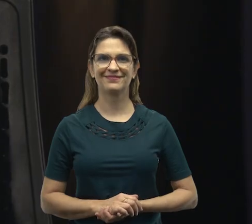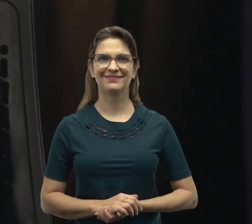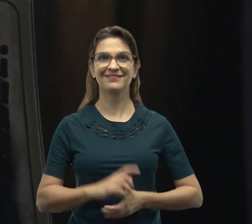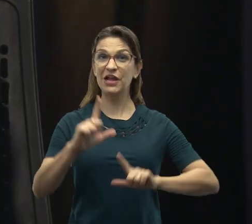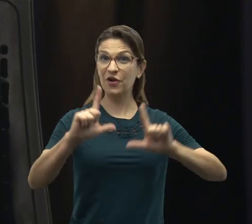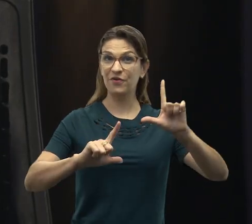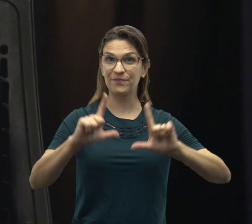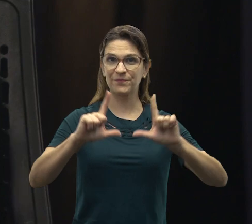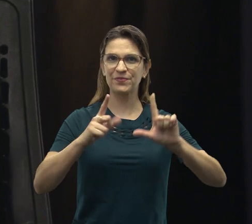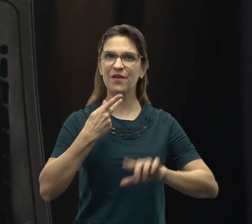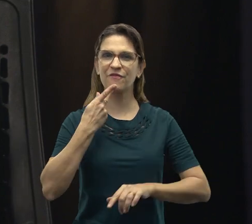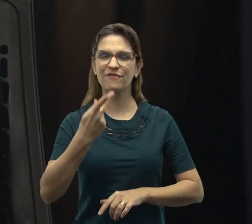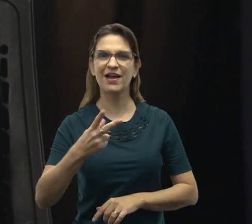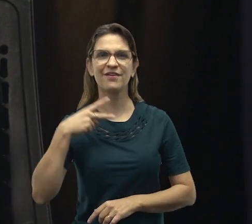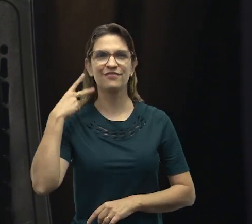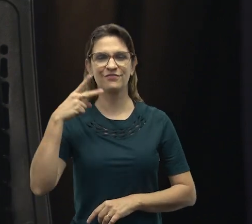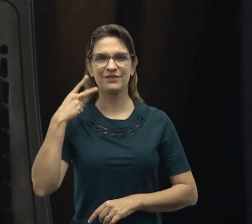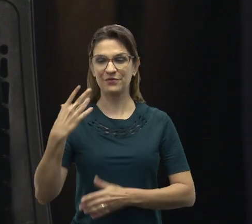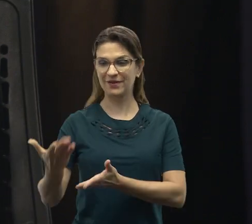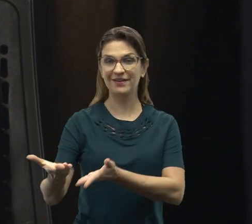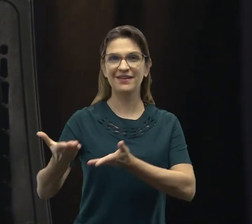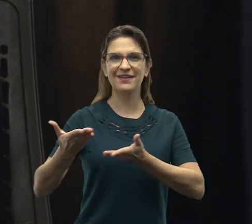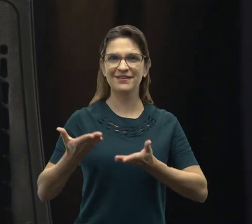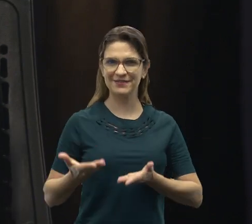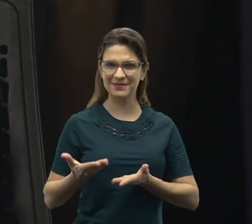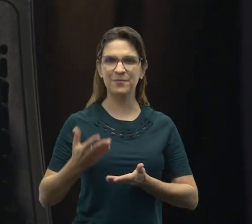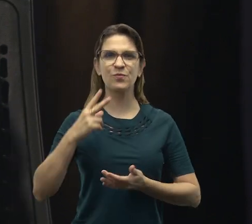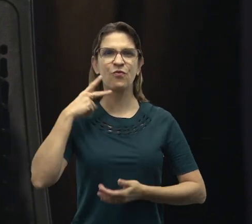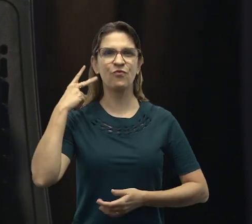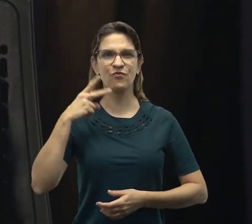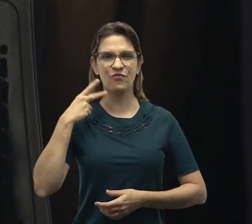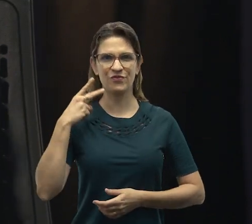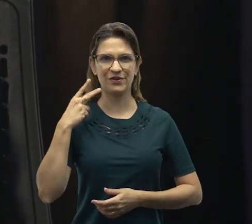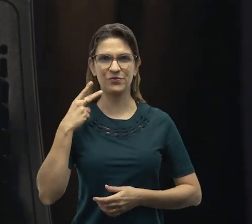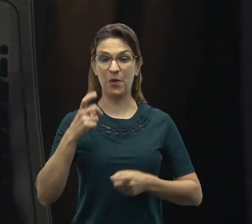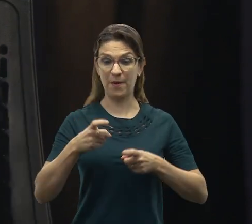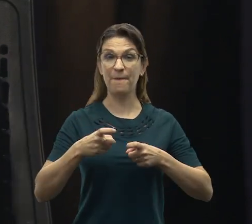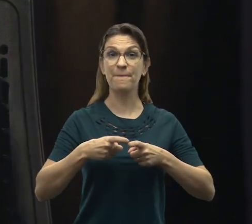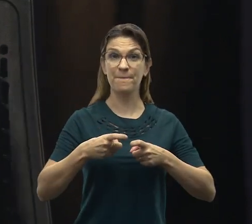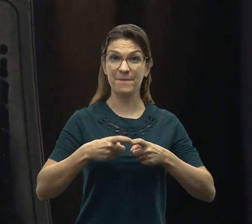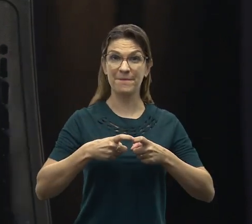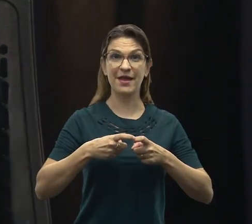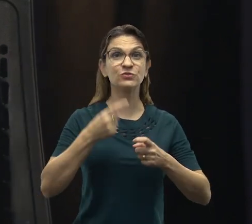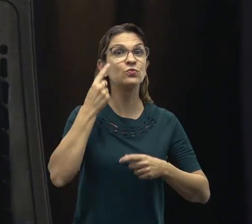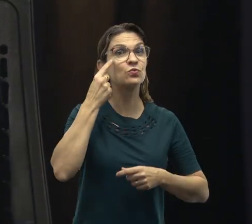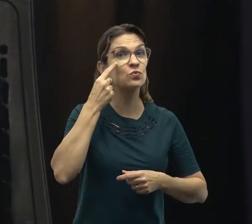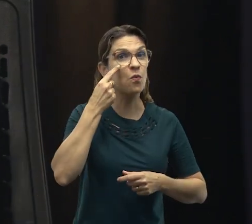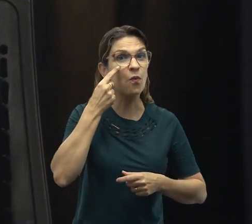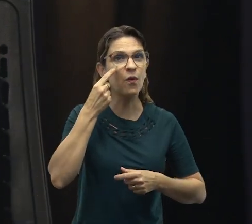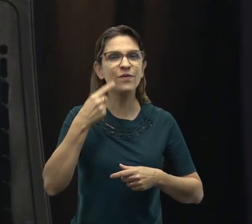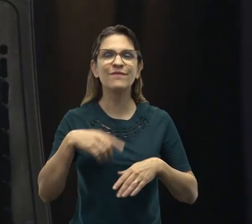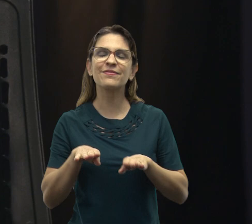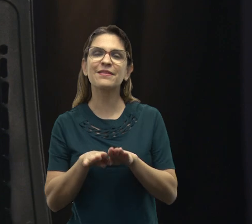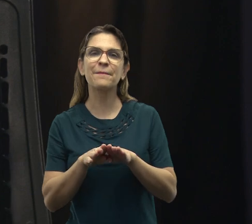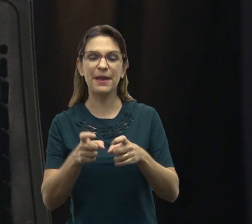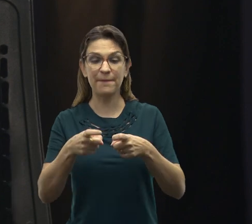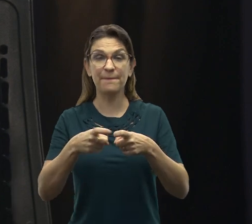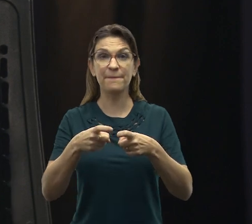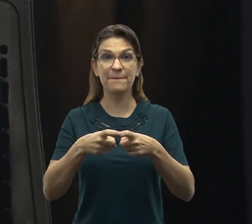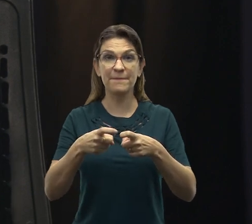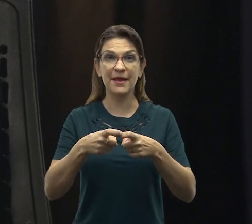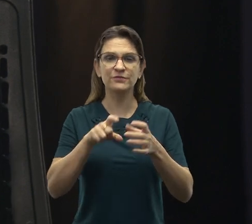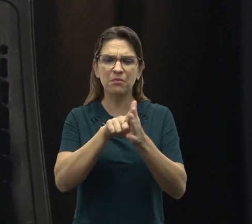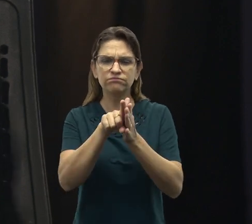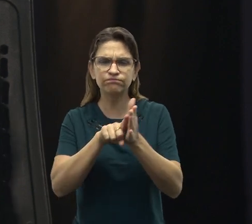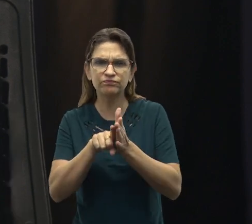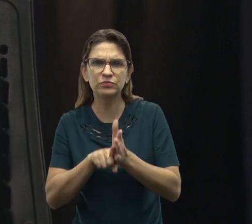No Fala Vereador de hoje, eu recebo um convidado que, além de ser um médico oftalmologista, ele também é médico